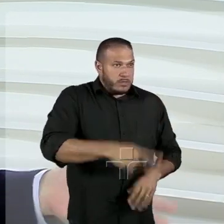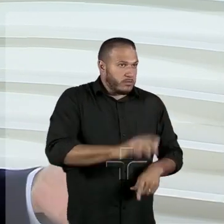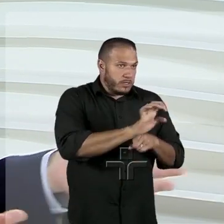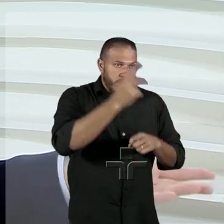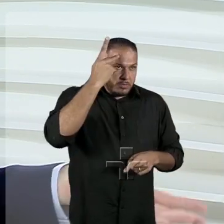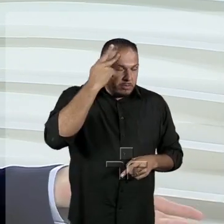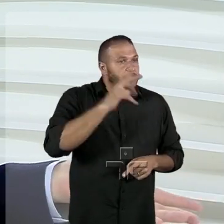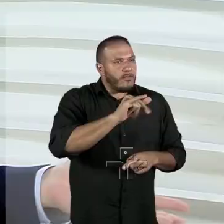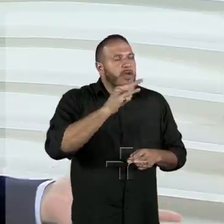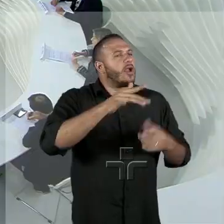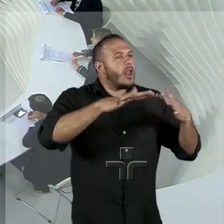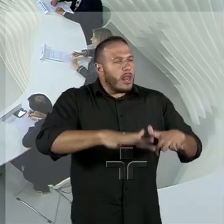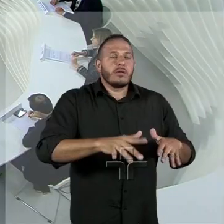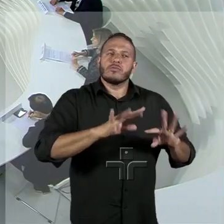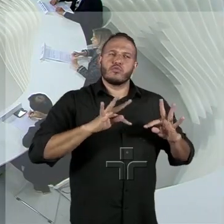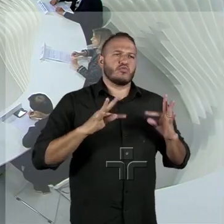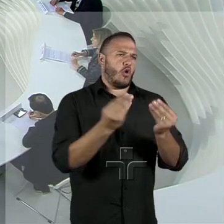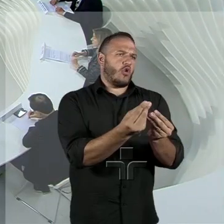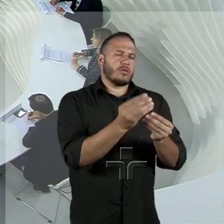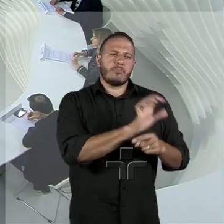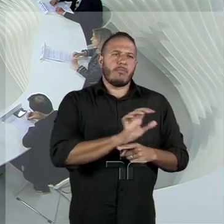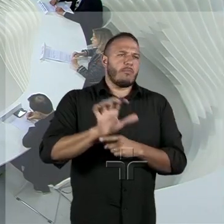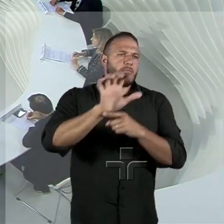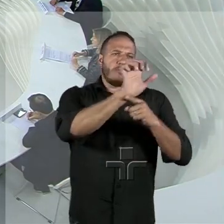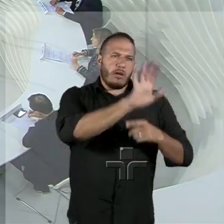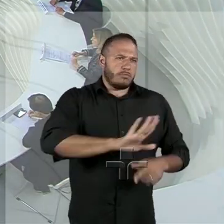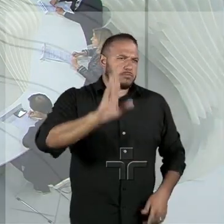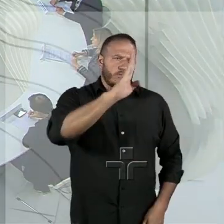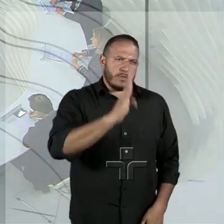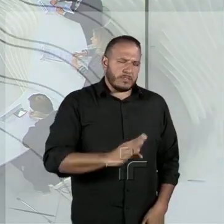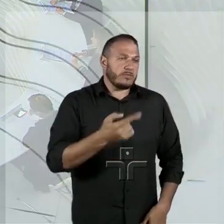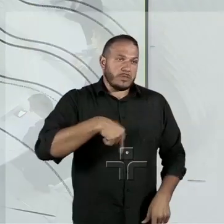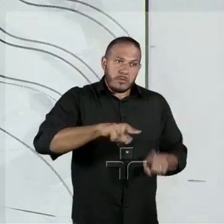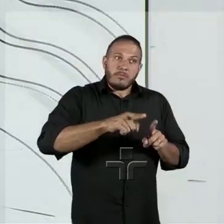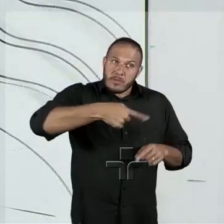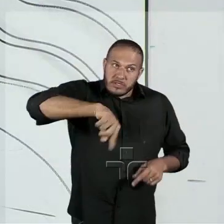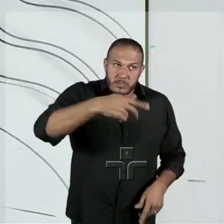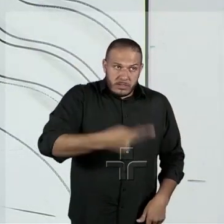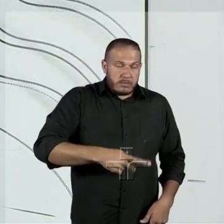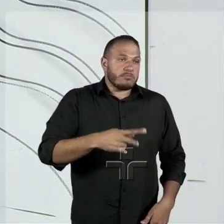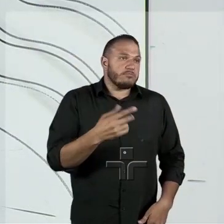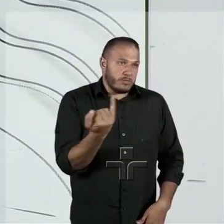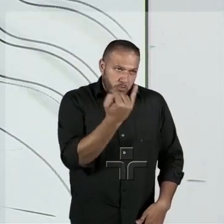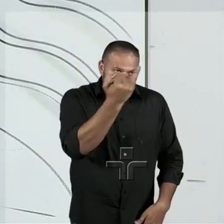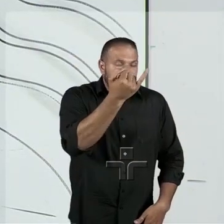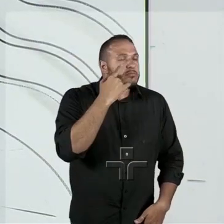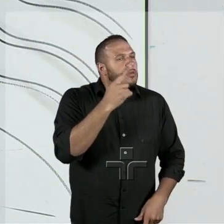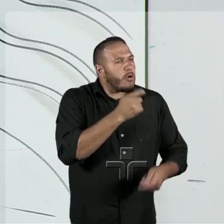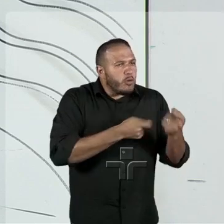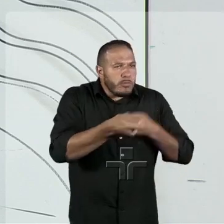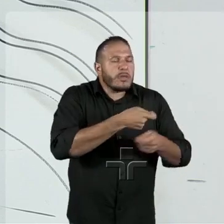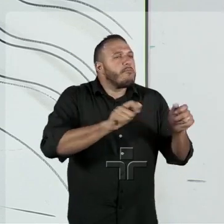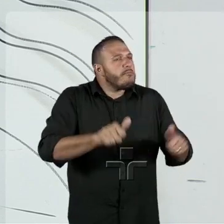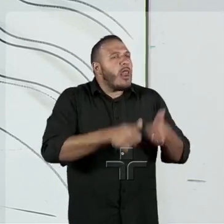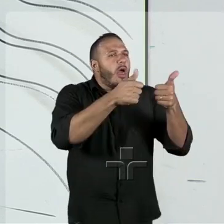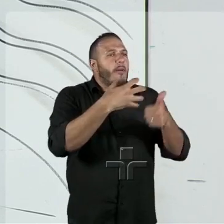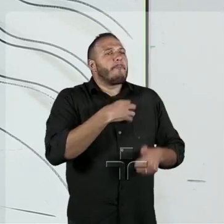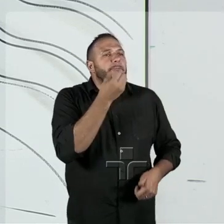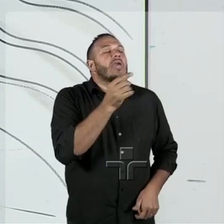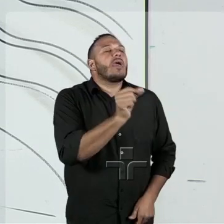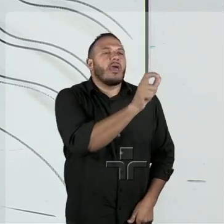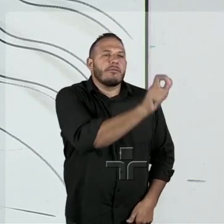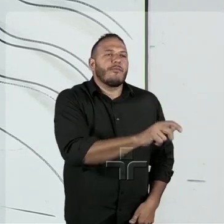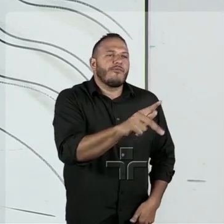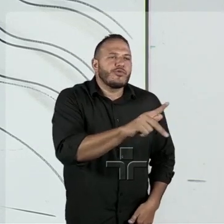sofrer e de todas as secretarias de todos os estados. Então, para a gente é importante que a economia melhore para o bem do professor, do aluno, das